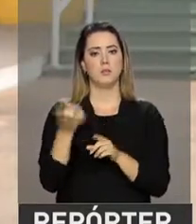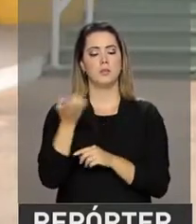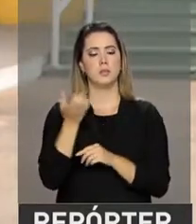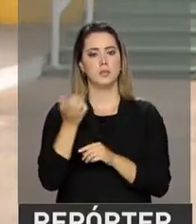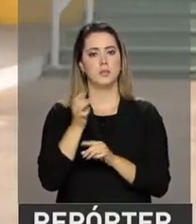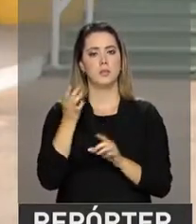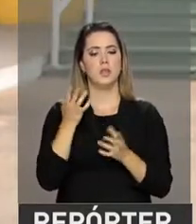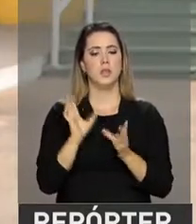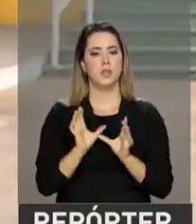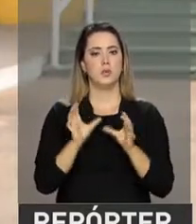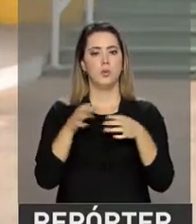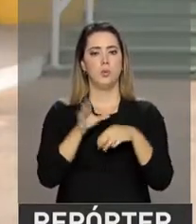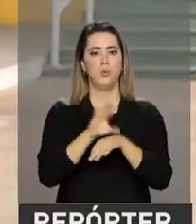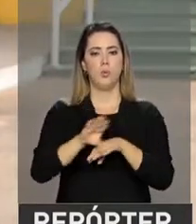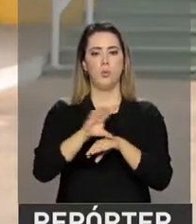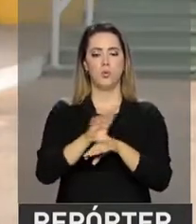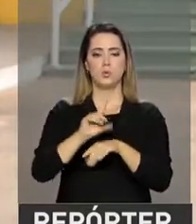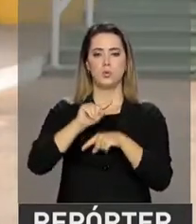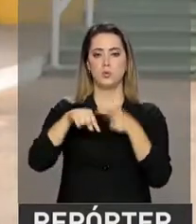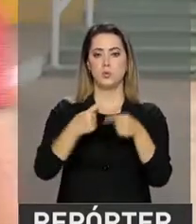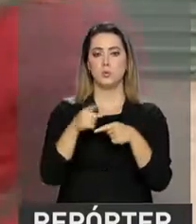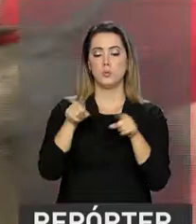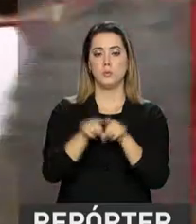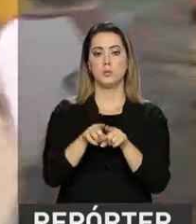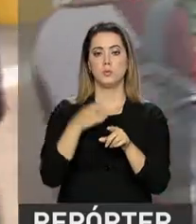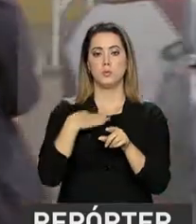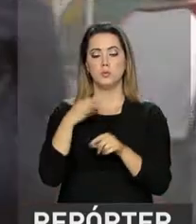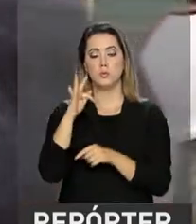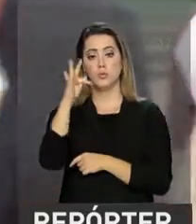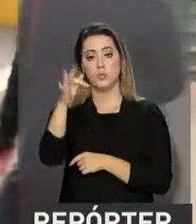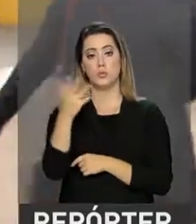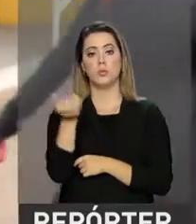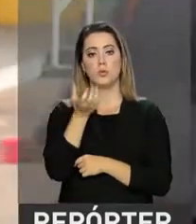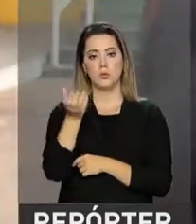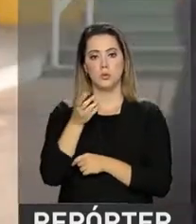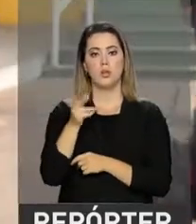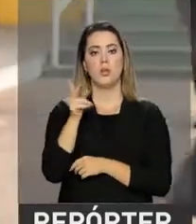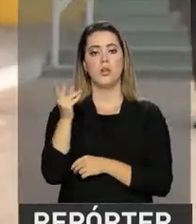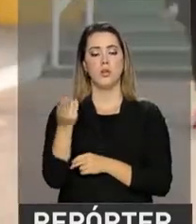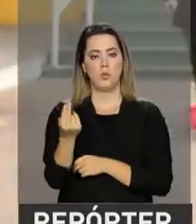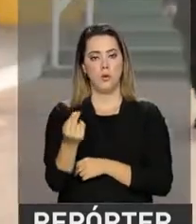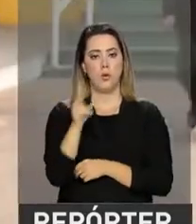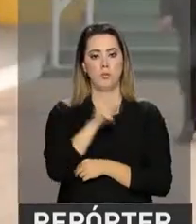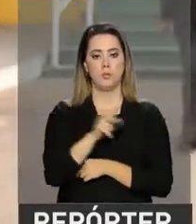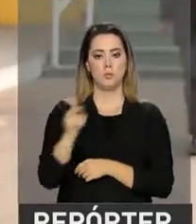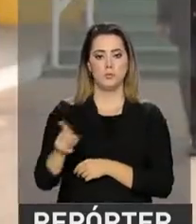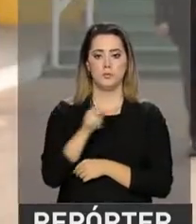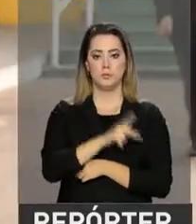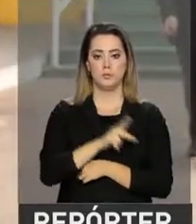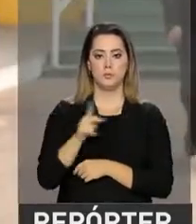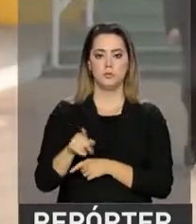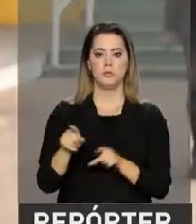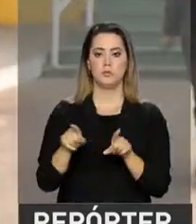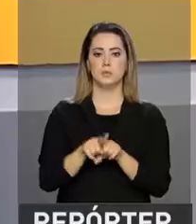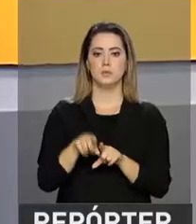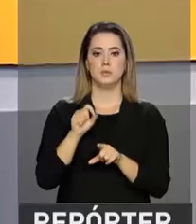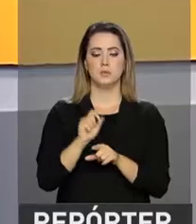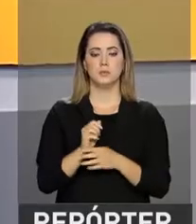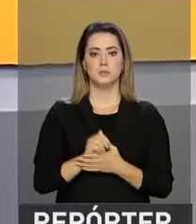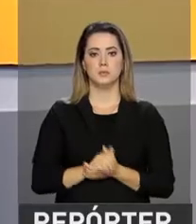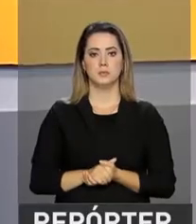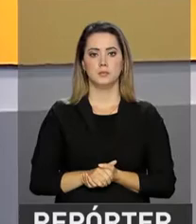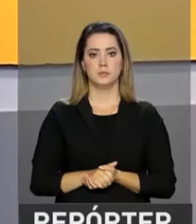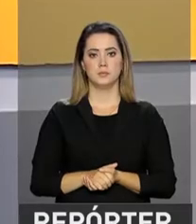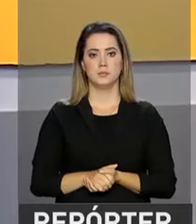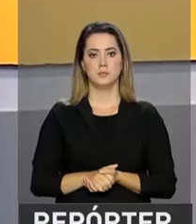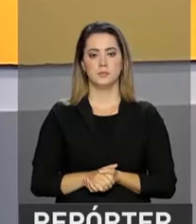especialização, porque daqui a longo prazo eu pretendo dar aula também, eu pretendo ser professor de jornalismo também.